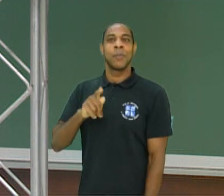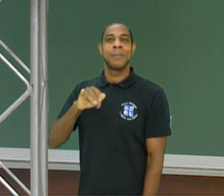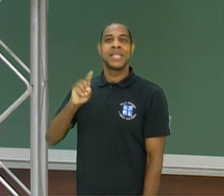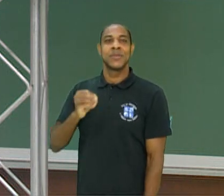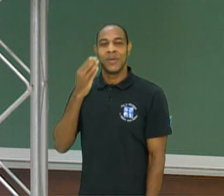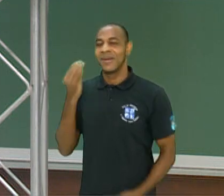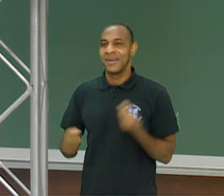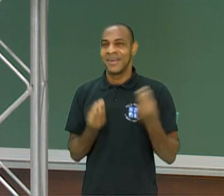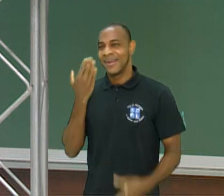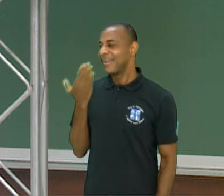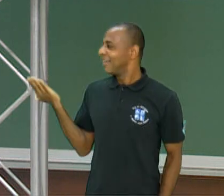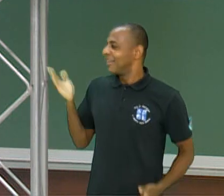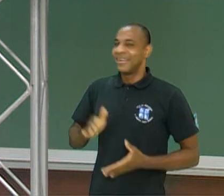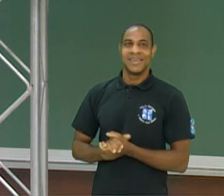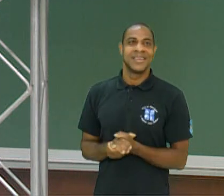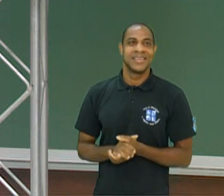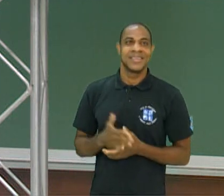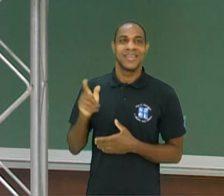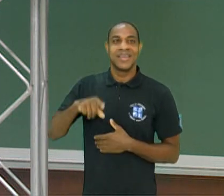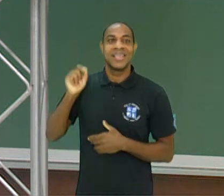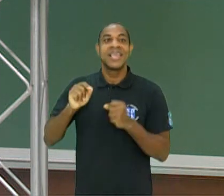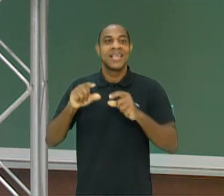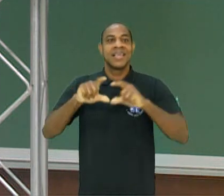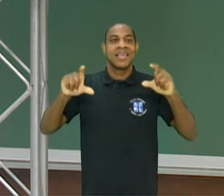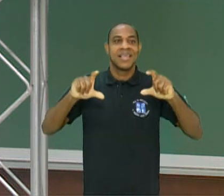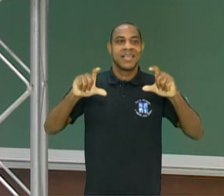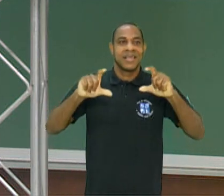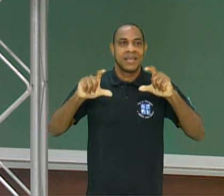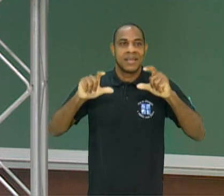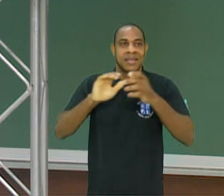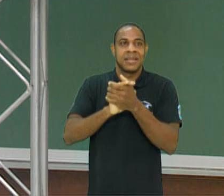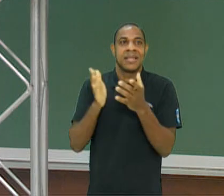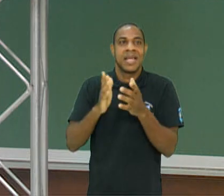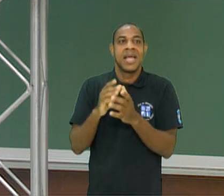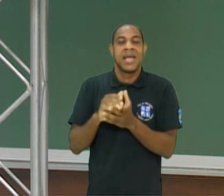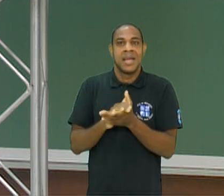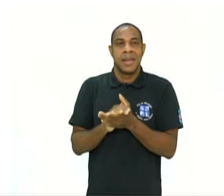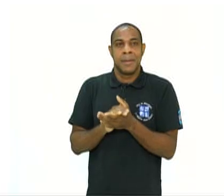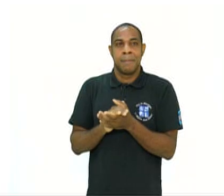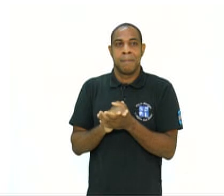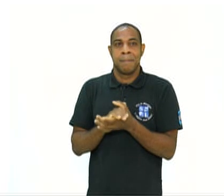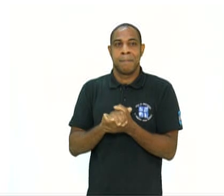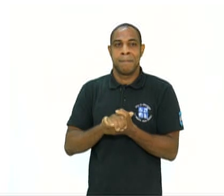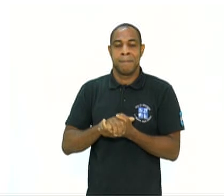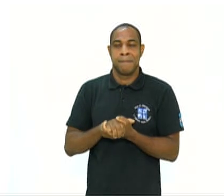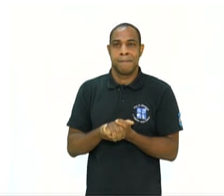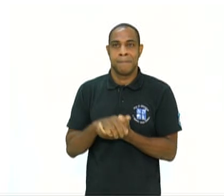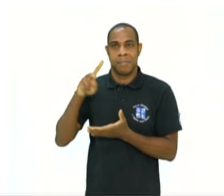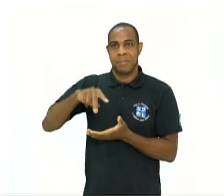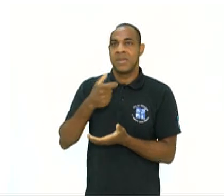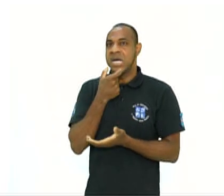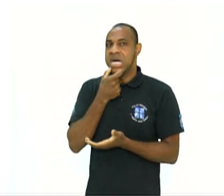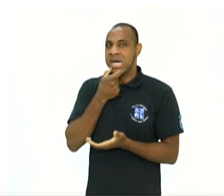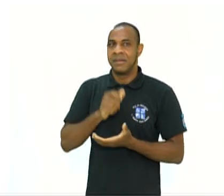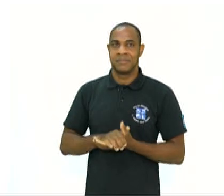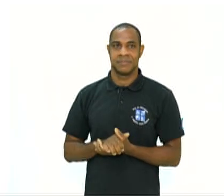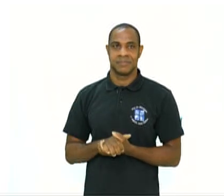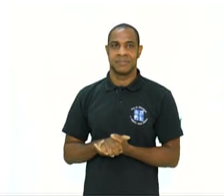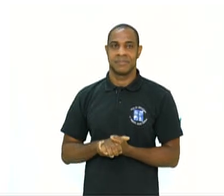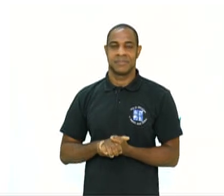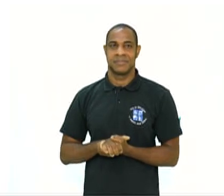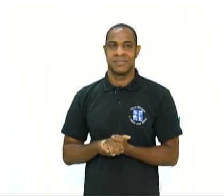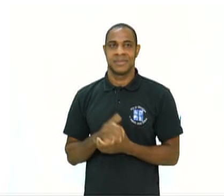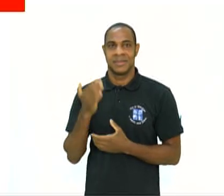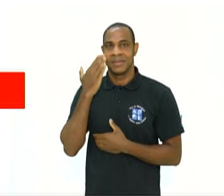that tiny baby. Então, a primeira palavra aqui é tiny, baby, that flies around and